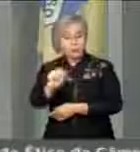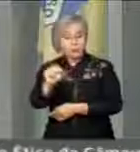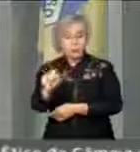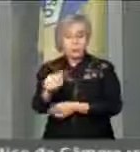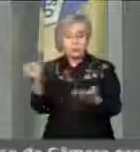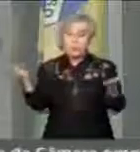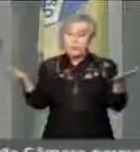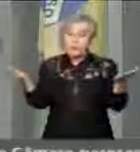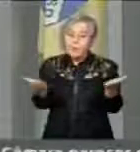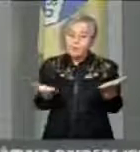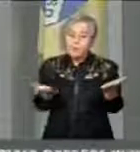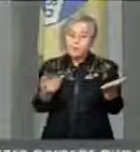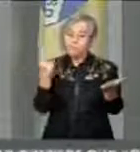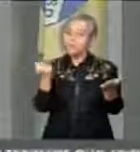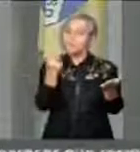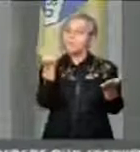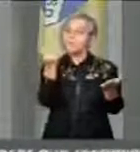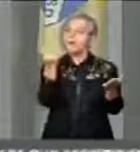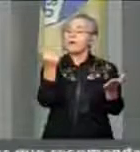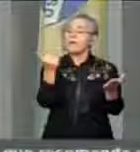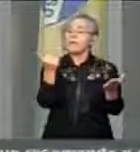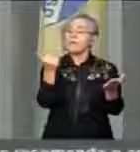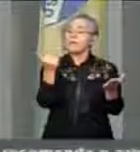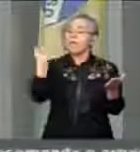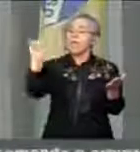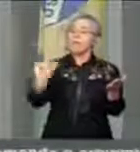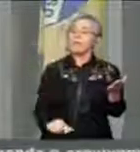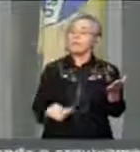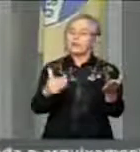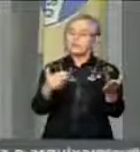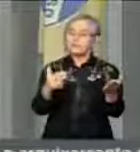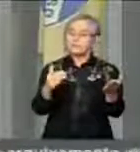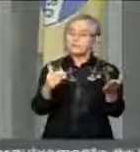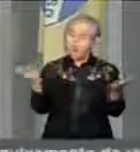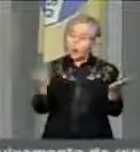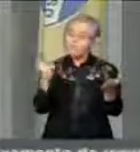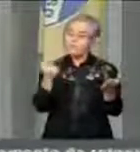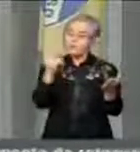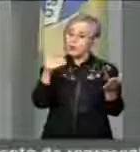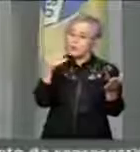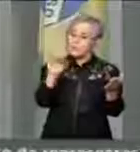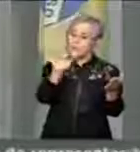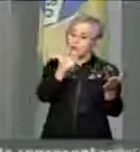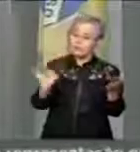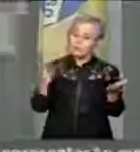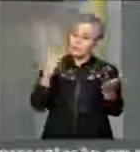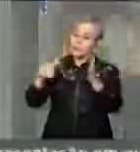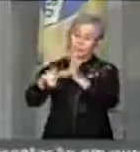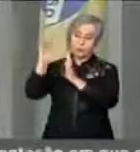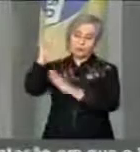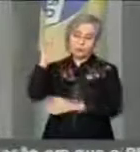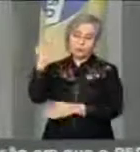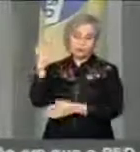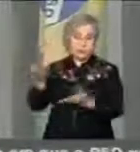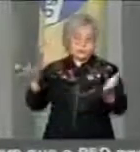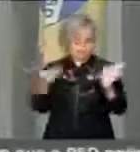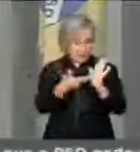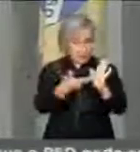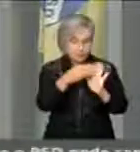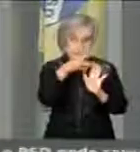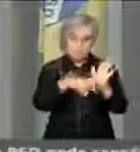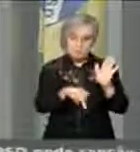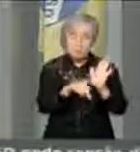valem hoje 10% do valor. Portanto, senhor presidente, esta medida